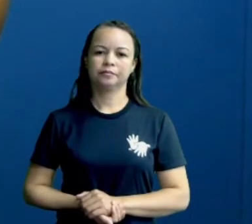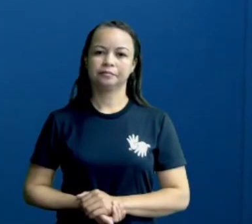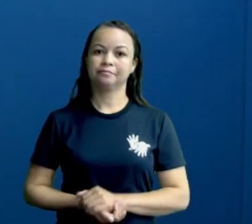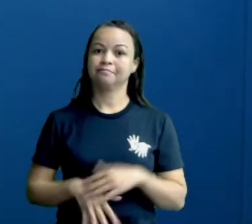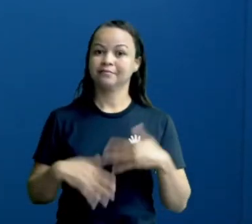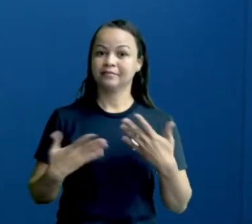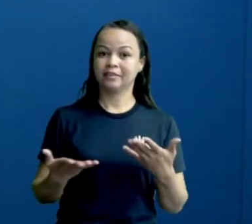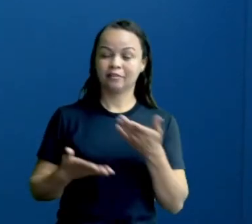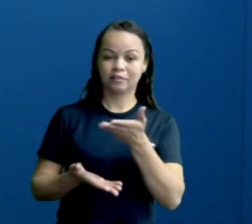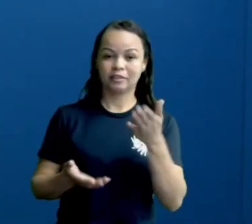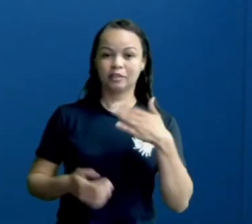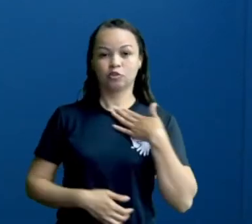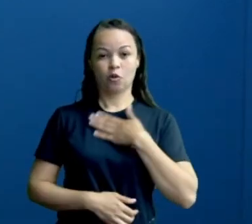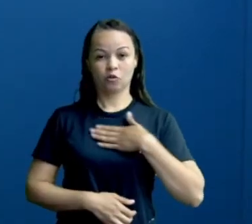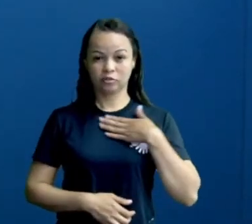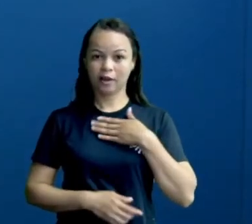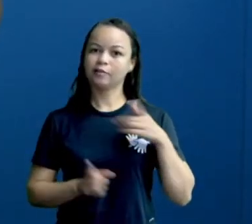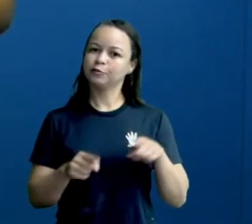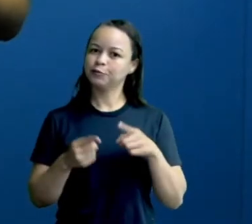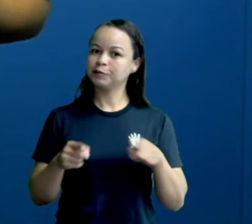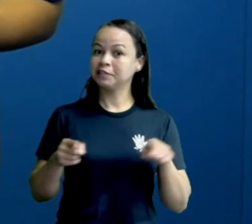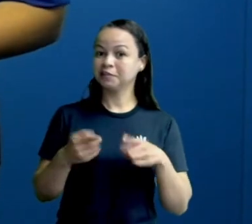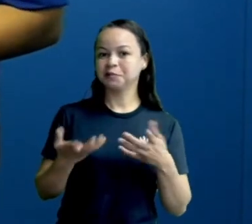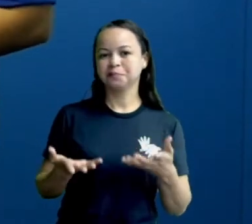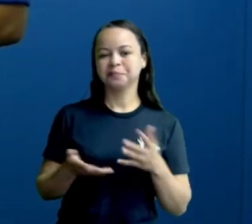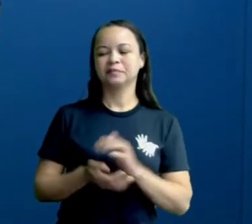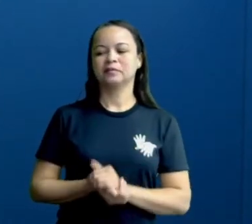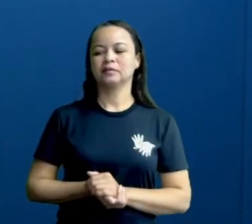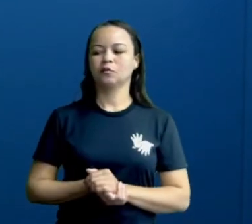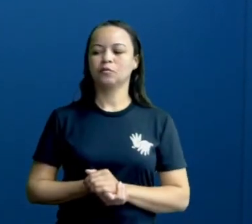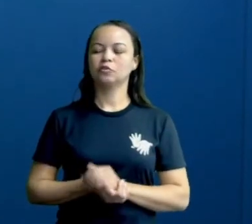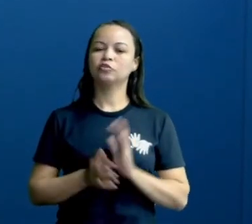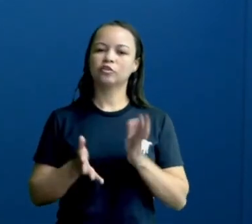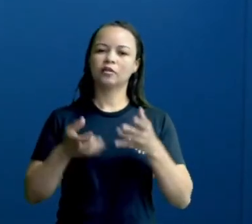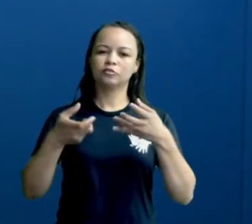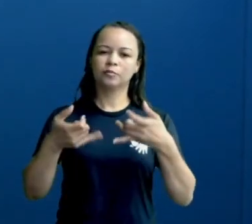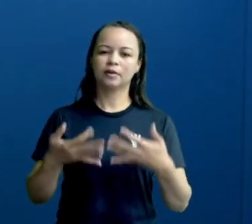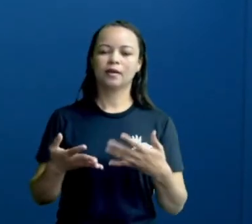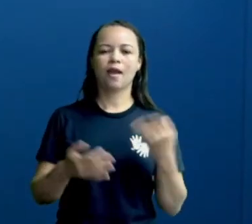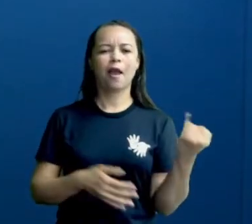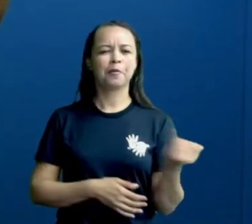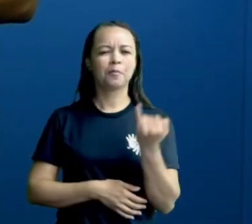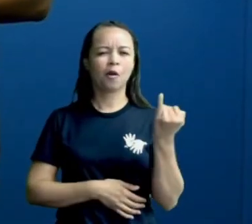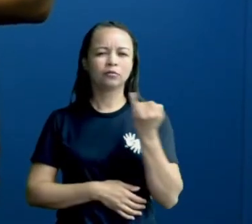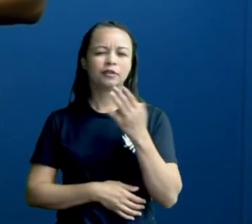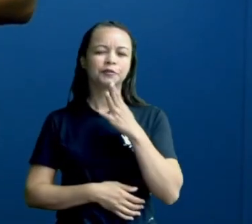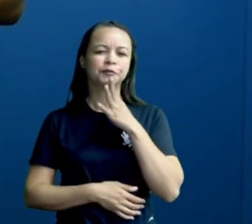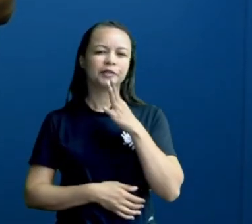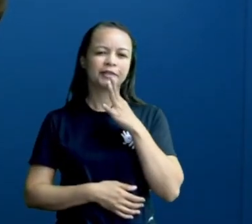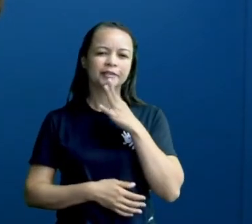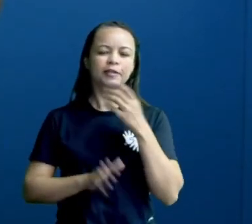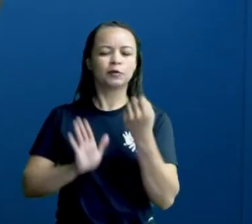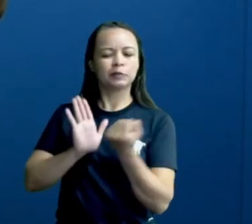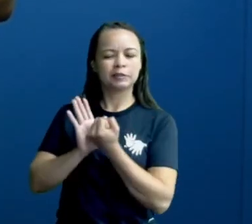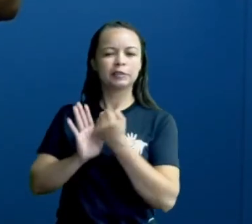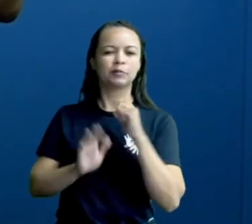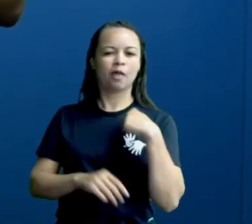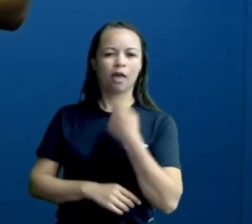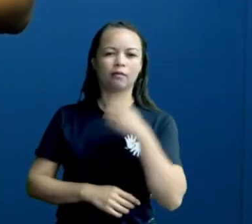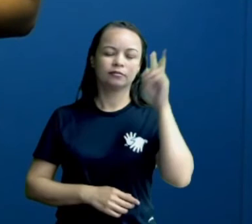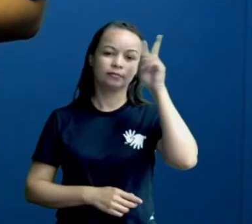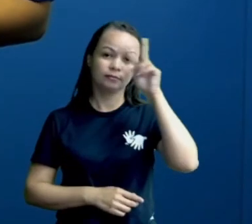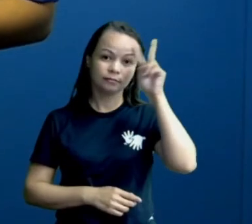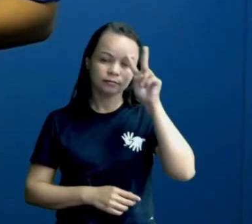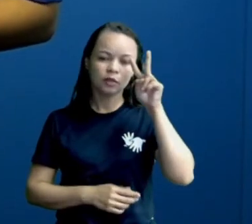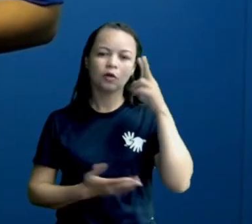E aí, pessoal, gostaram do hino? Então, como eu falei para vocês, né? A importância de conhecer os símbolos da nossa história, né? A